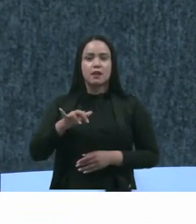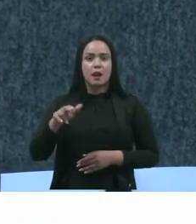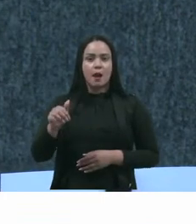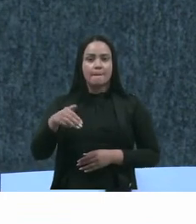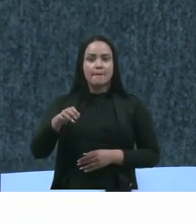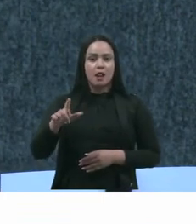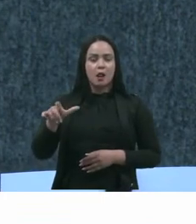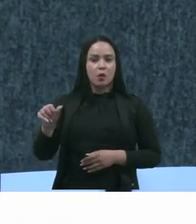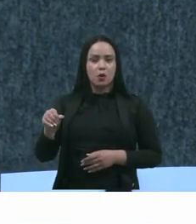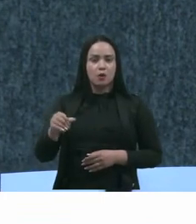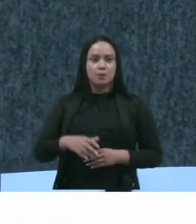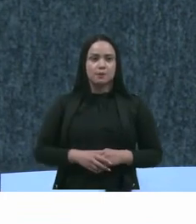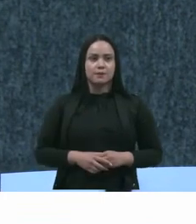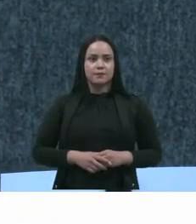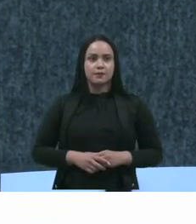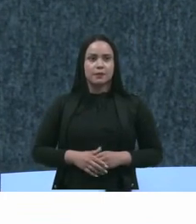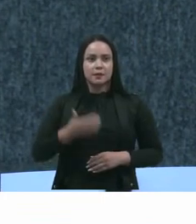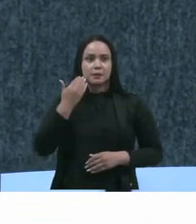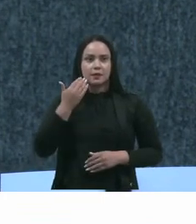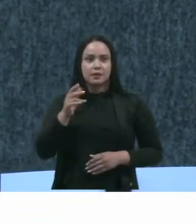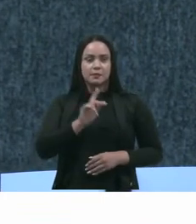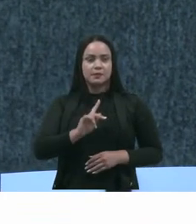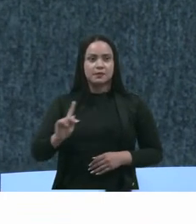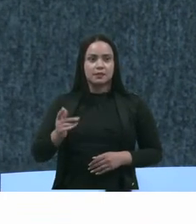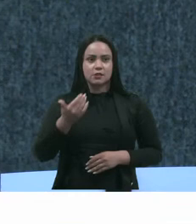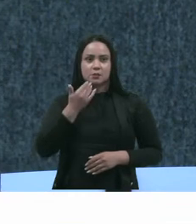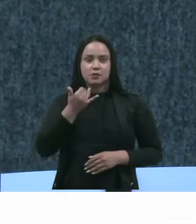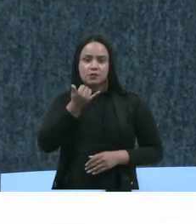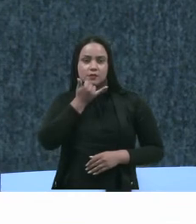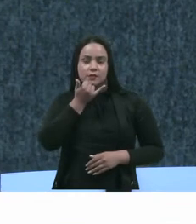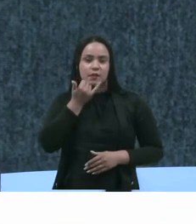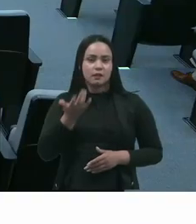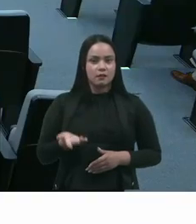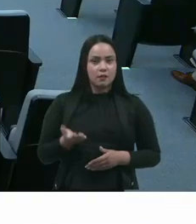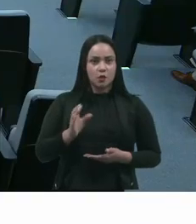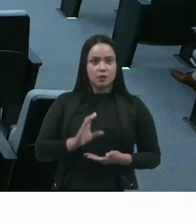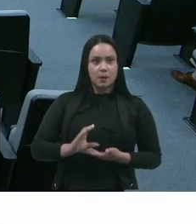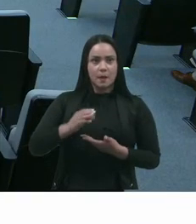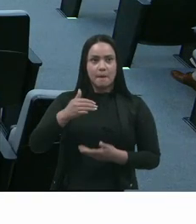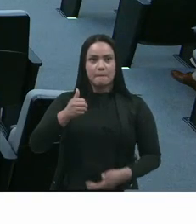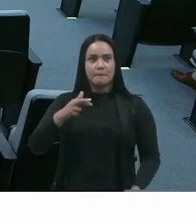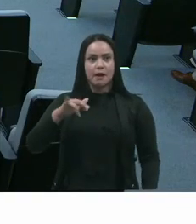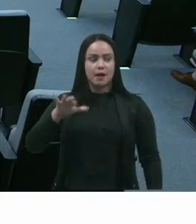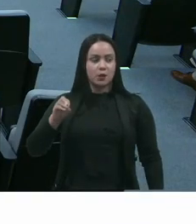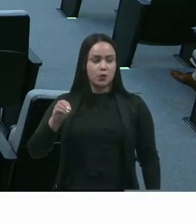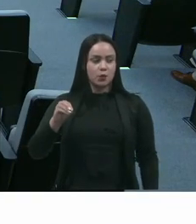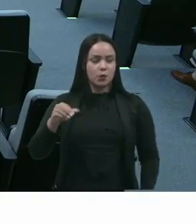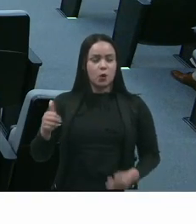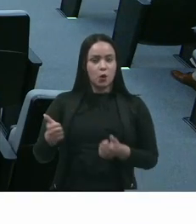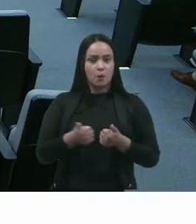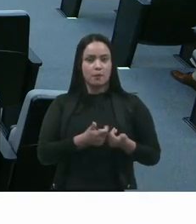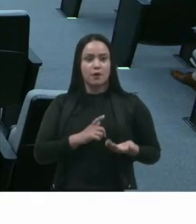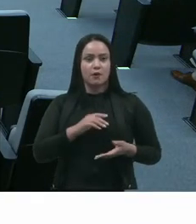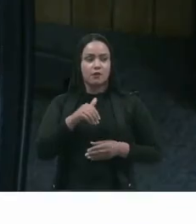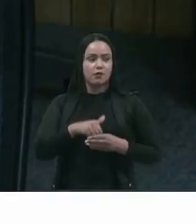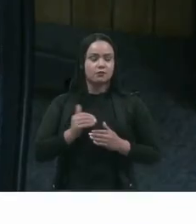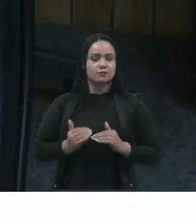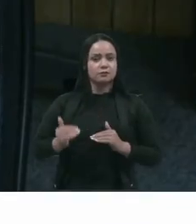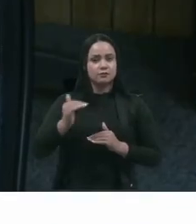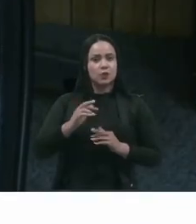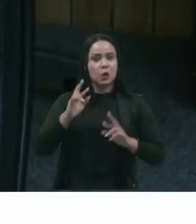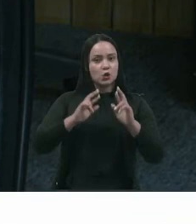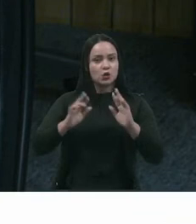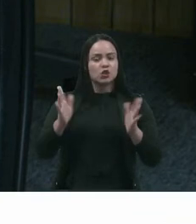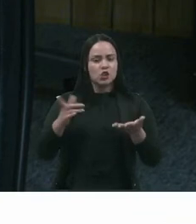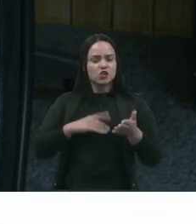Filho. Obrigado, presidente. Pedindo ao nobre conselheiro Mário Maia, acompanho o voto de Sua Excelência, o eminente corregedor. Já